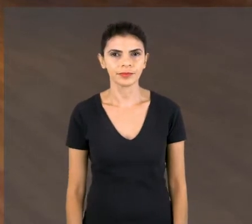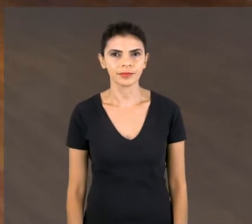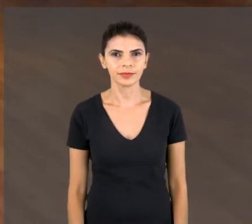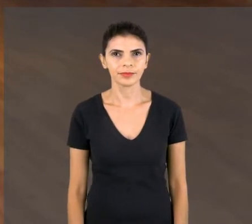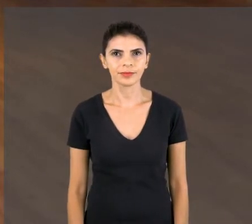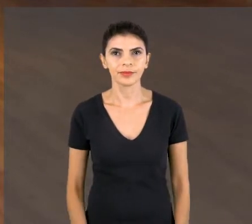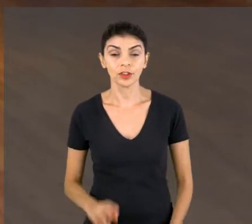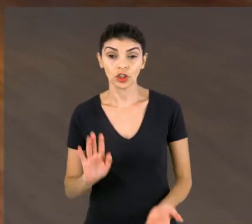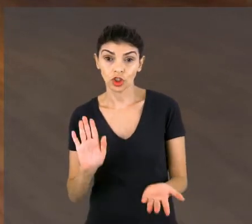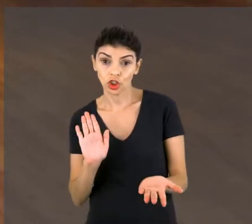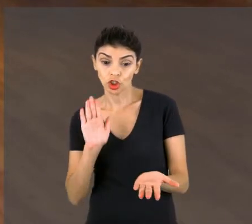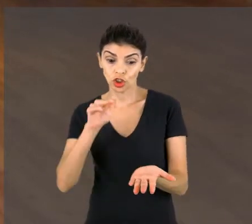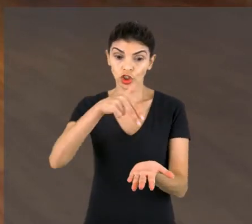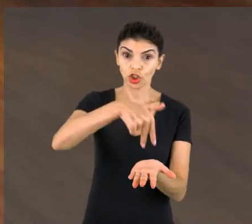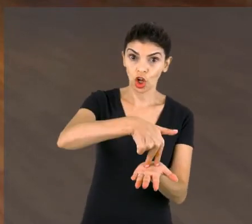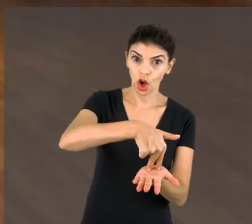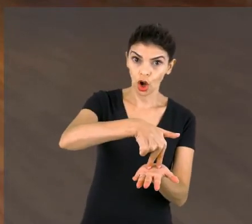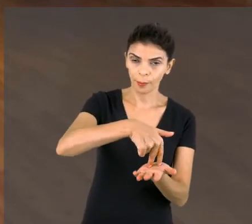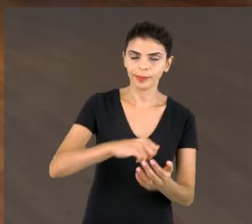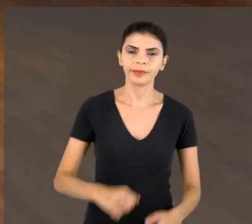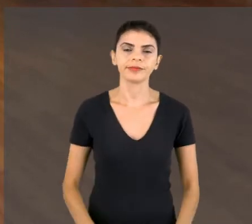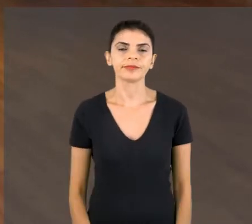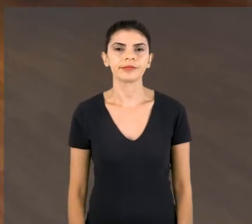Então, a gente sobe.